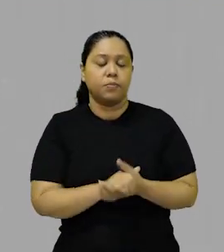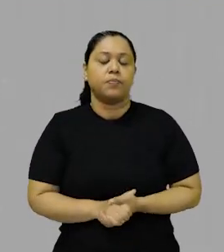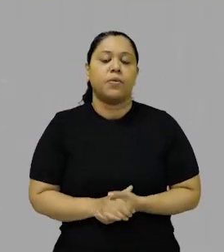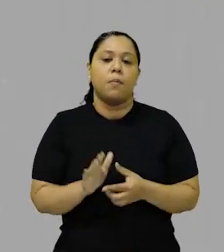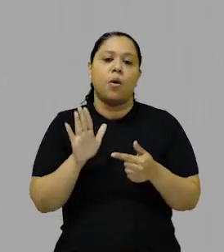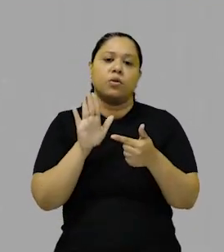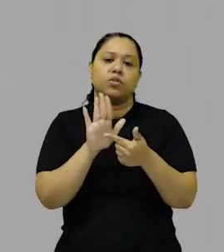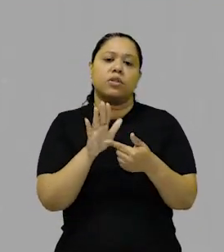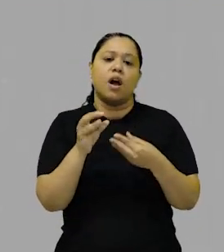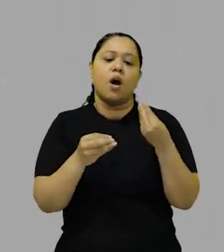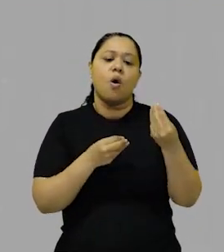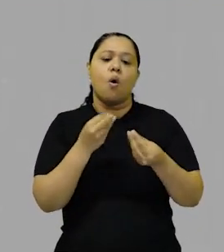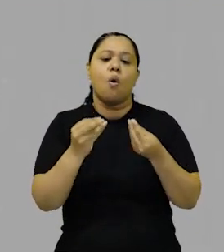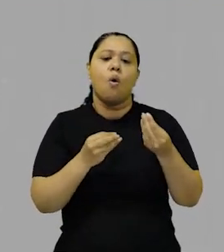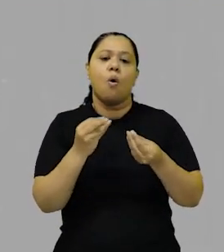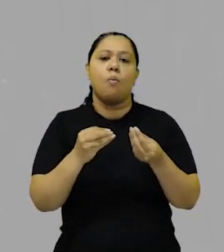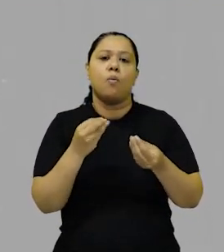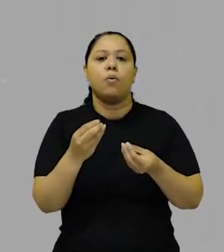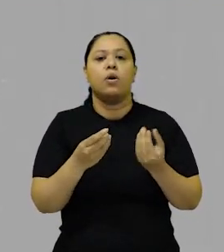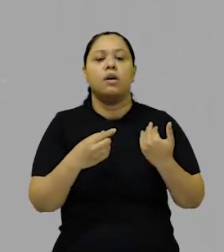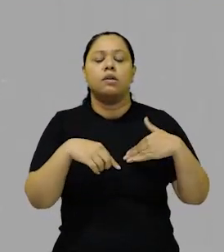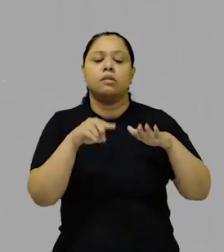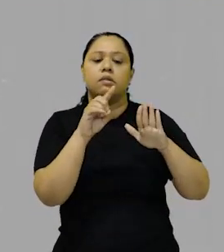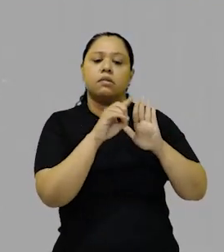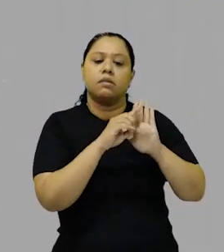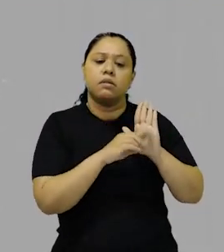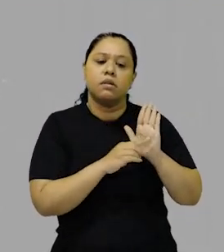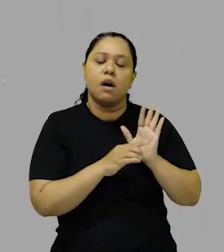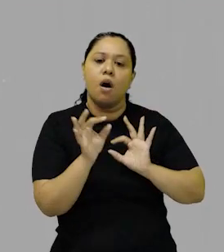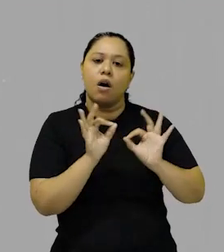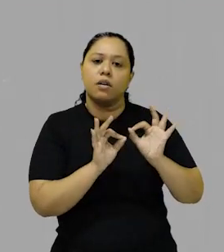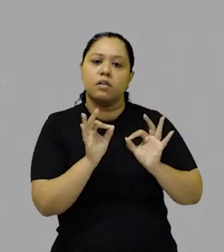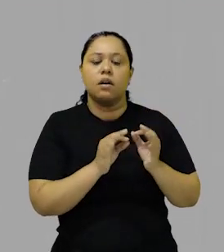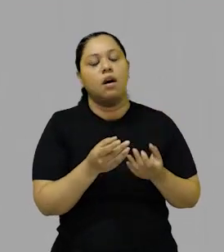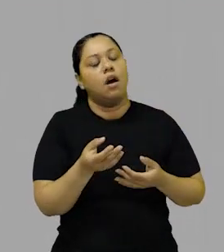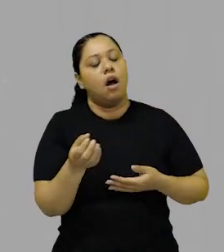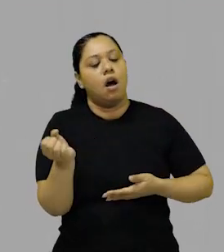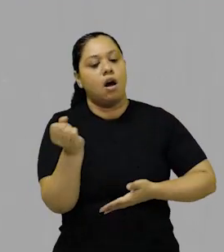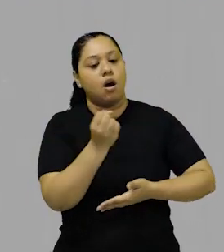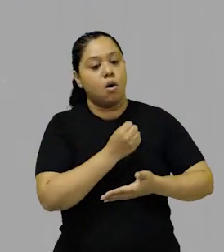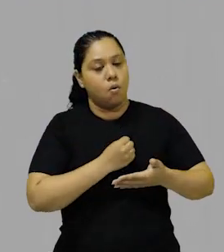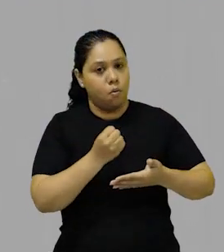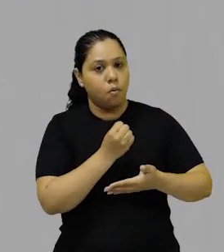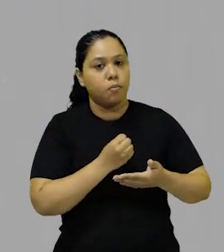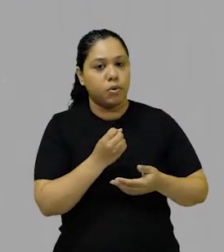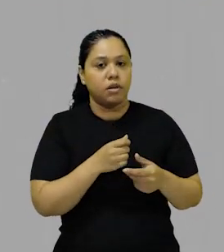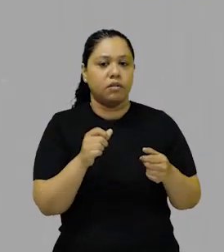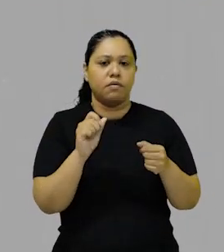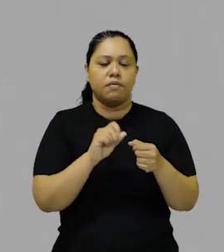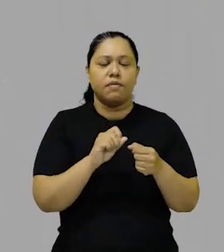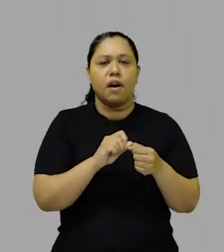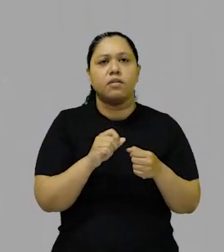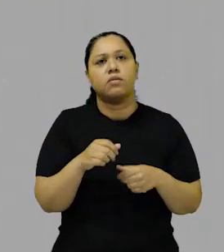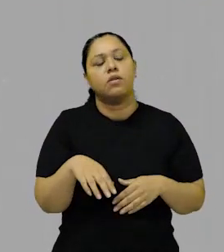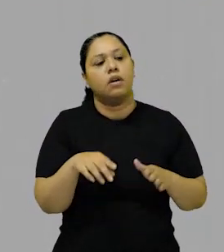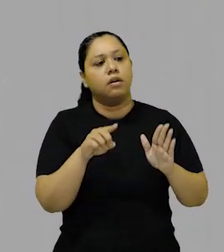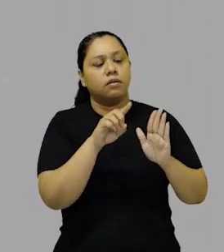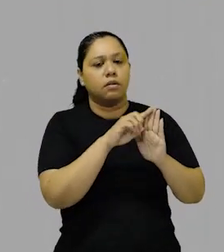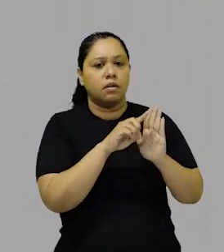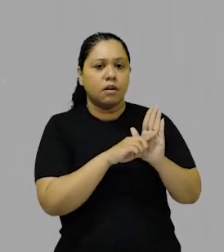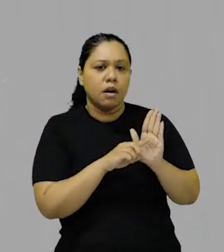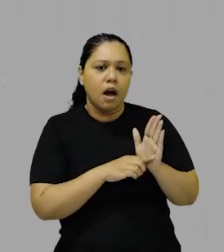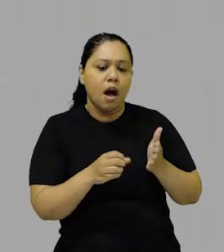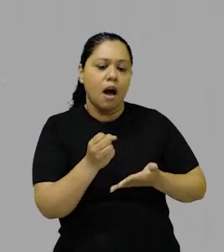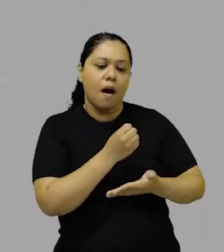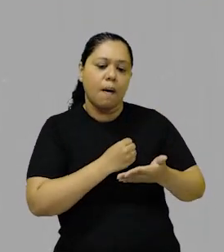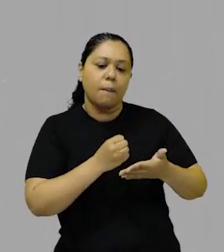fazer, qual o passo a passo que alguém deve fazer para preparar uma comida, eu faço uma receita. Se eu quero demonstrar para a